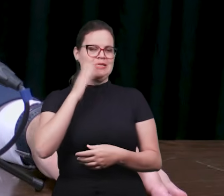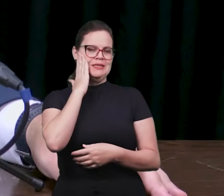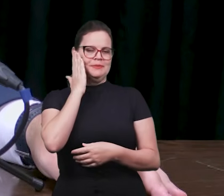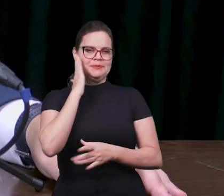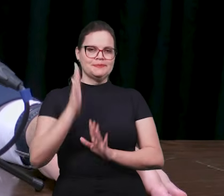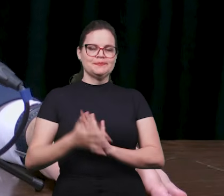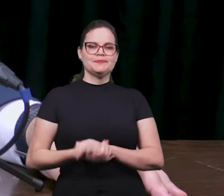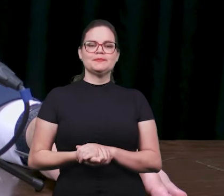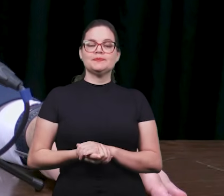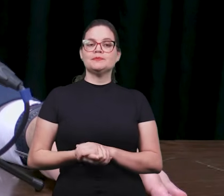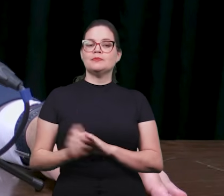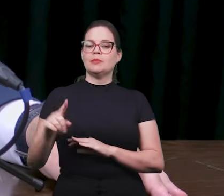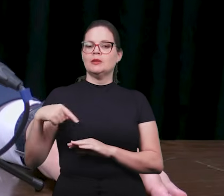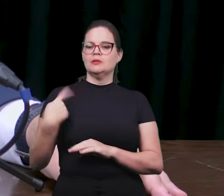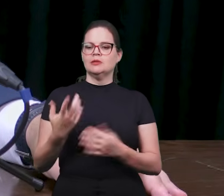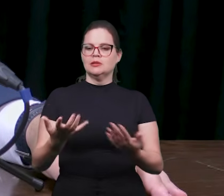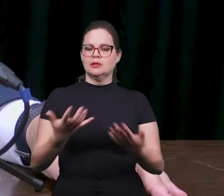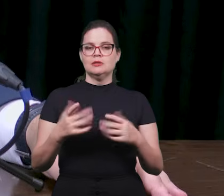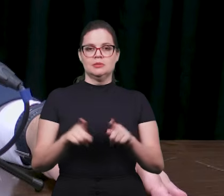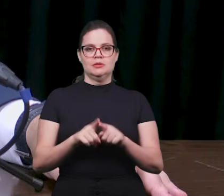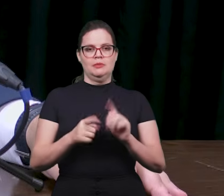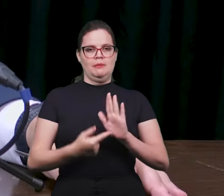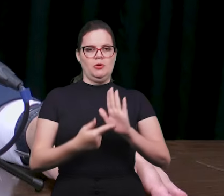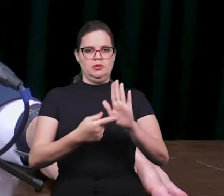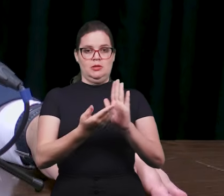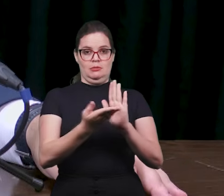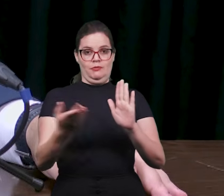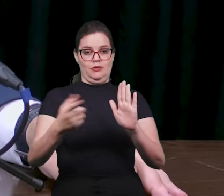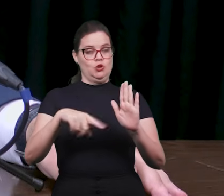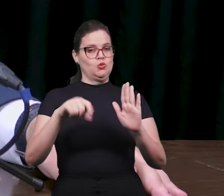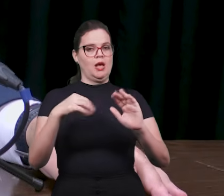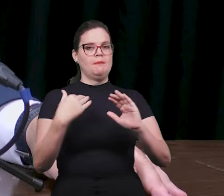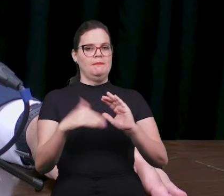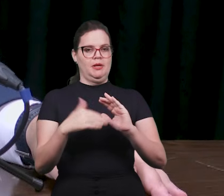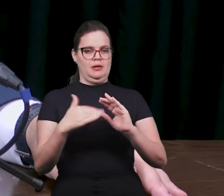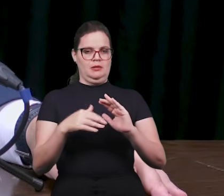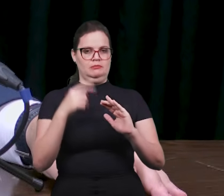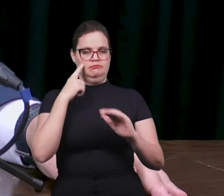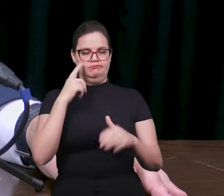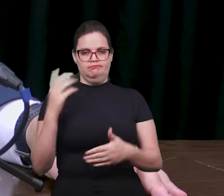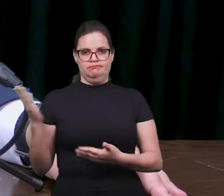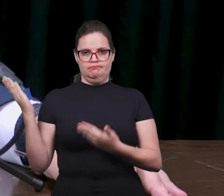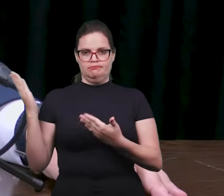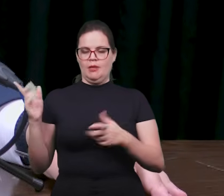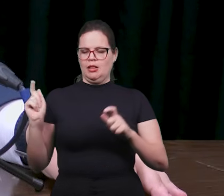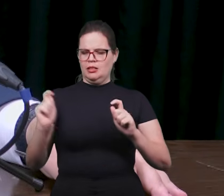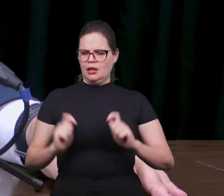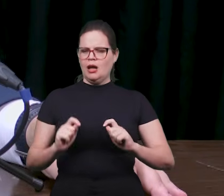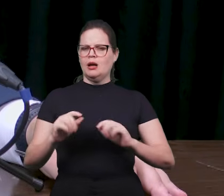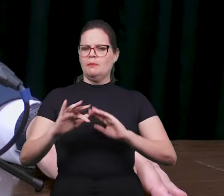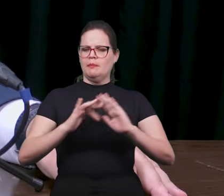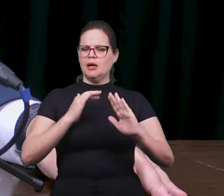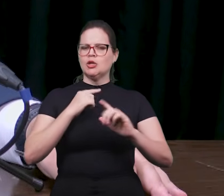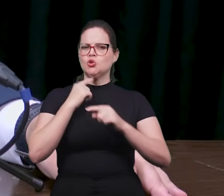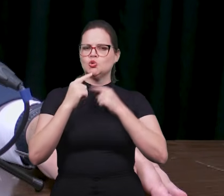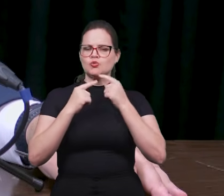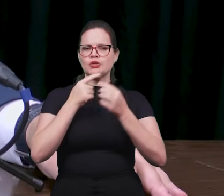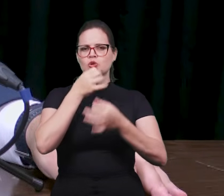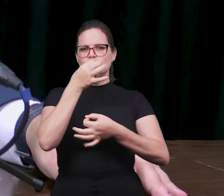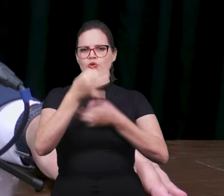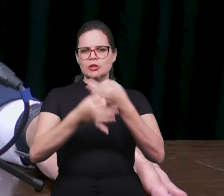que nos assiste. E gostaríamos de deixar também para você o nosso endereço de e-mail para envio de dúvidas,